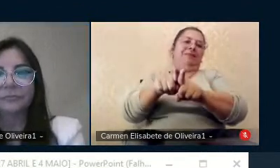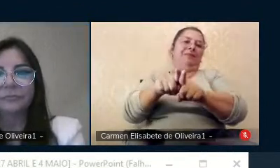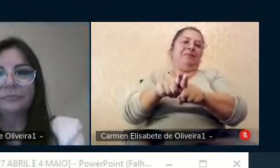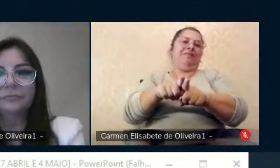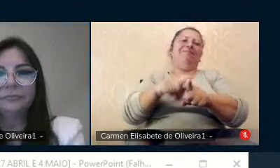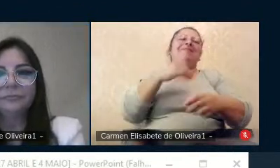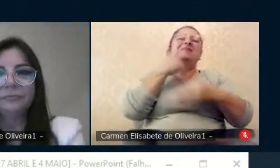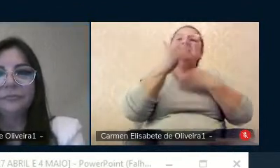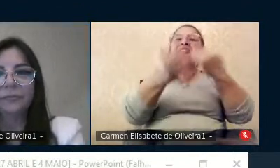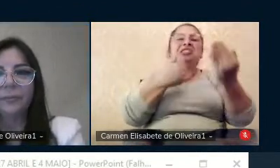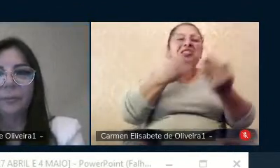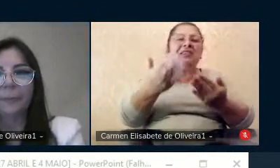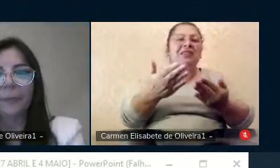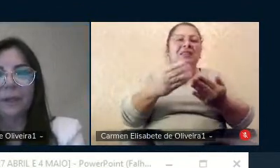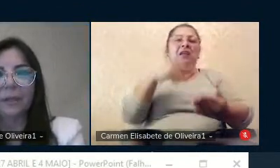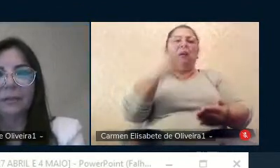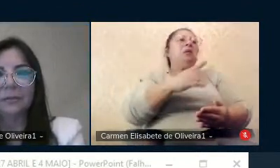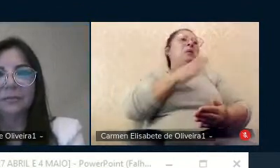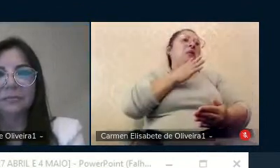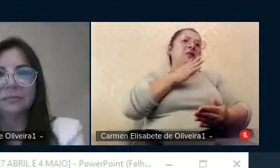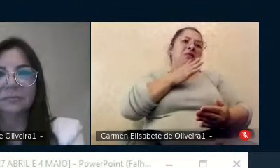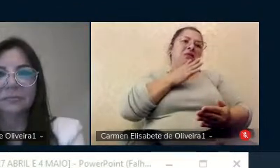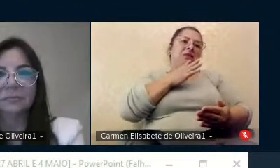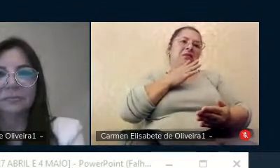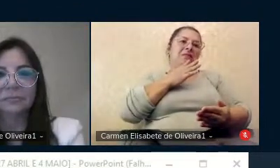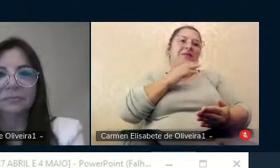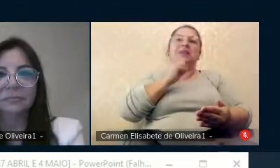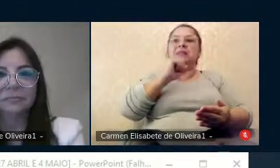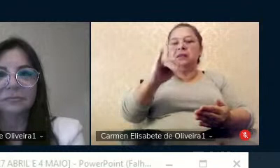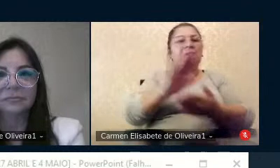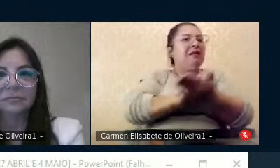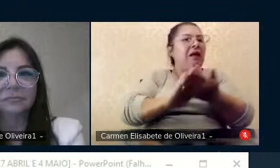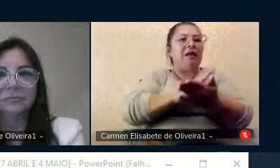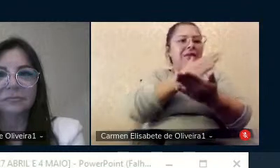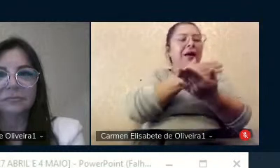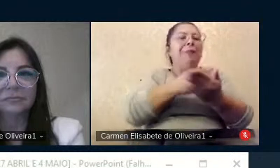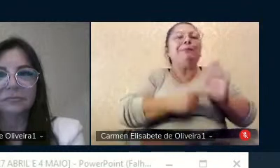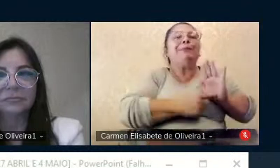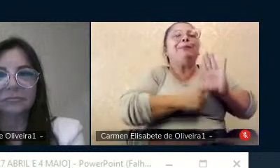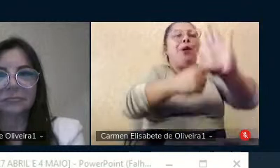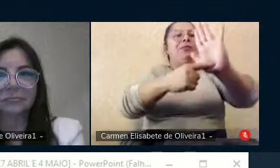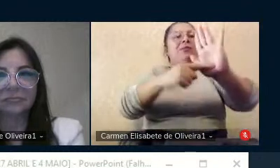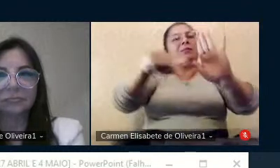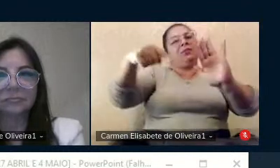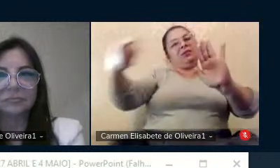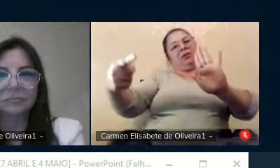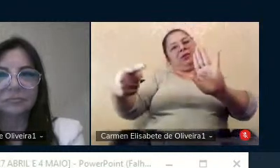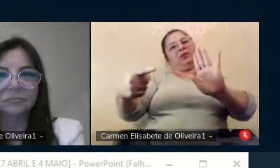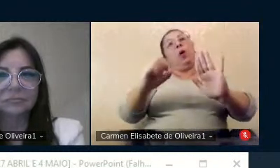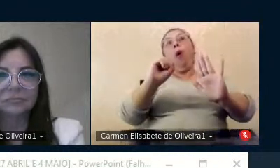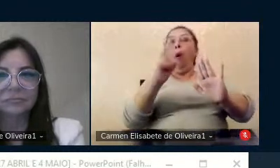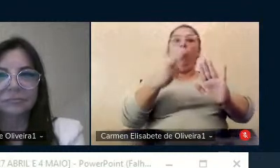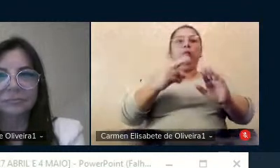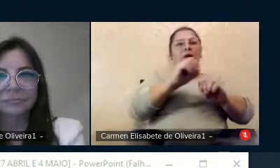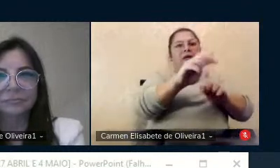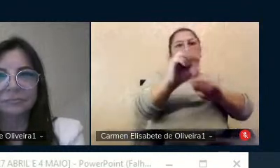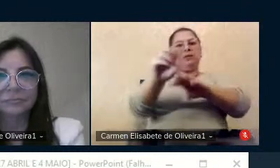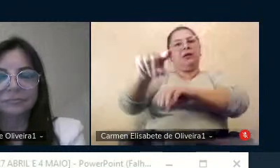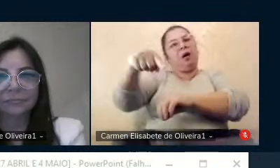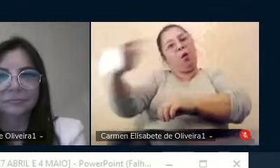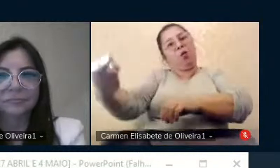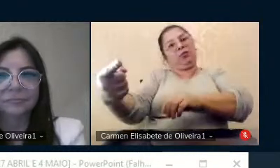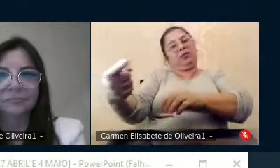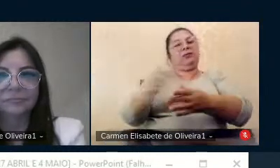ter conhecimento e não dividir, né? Não fazer com que esse conhecimento